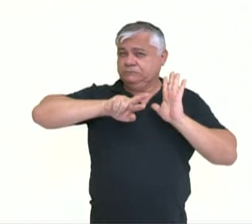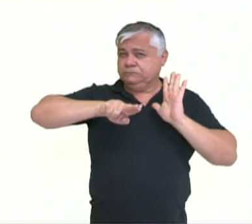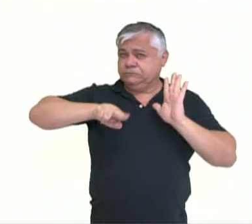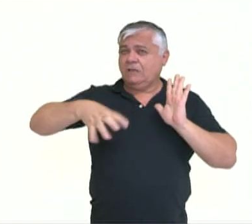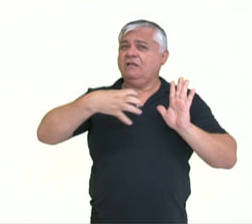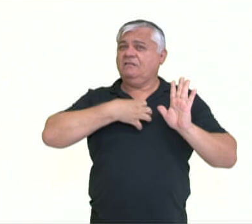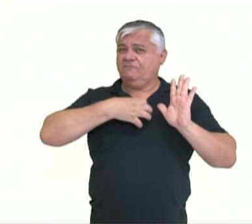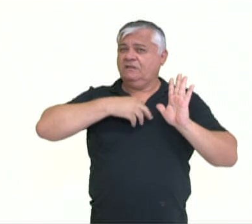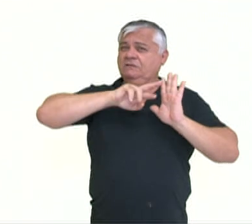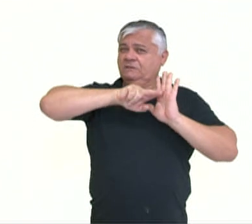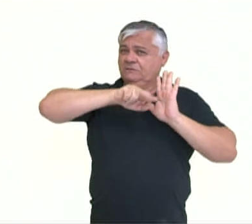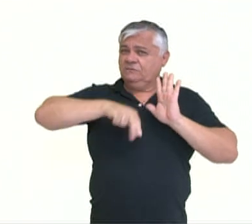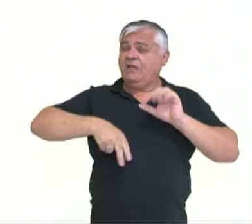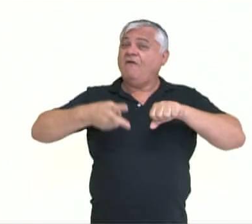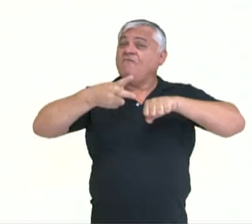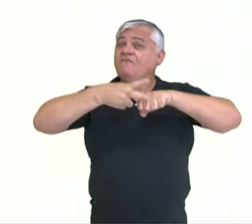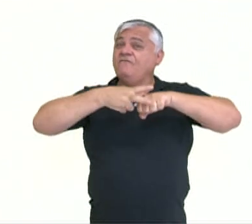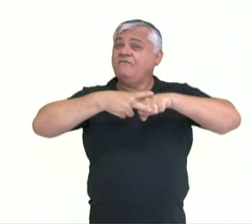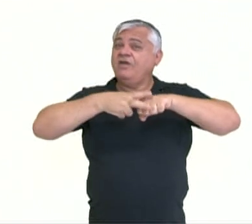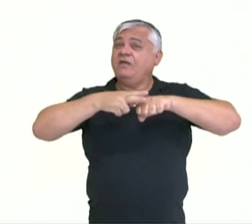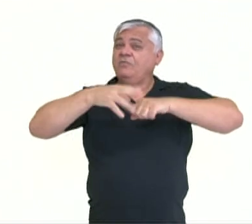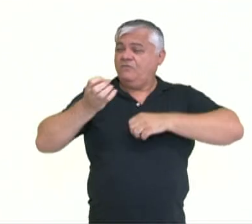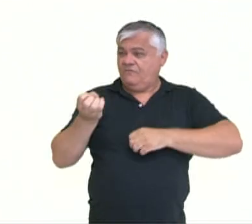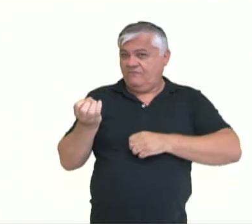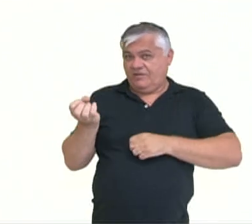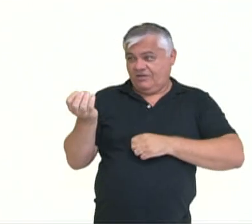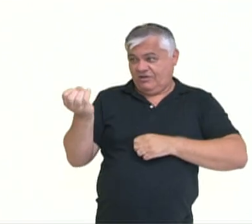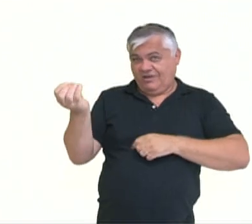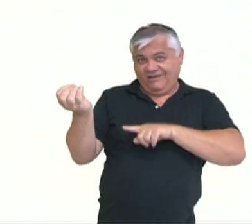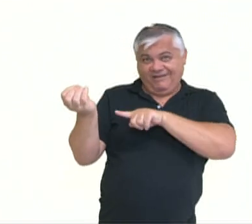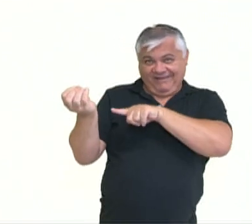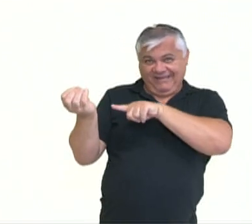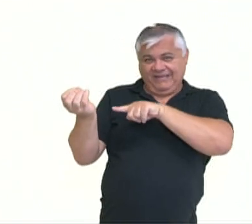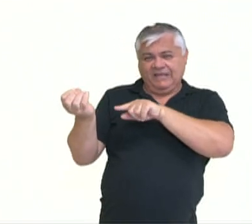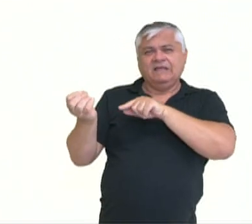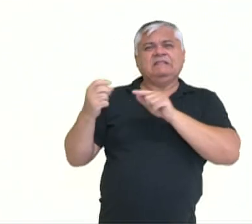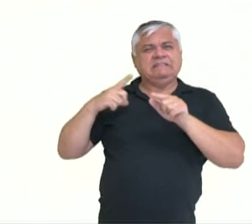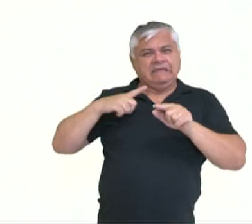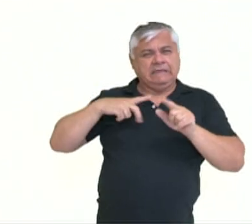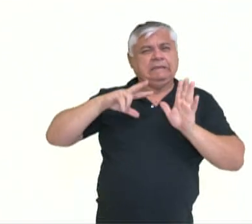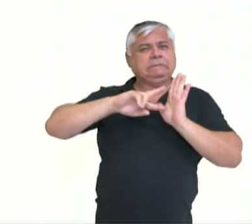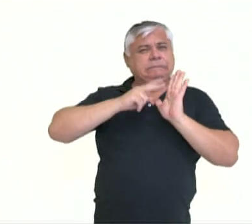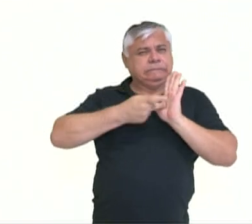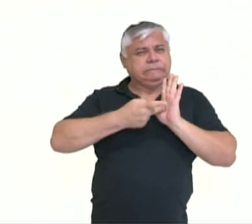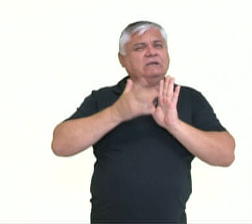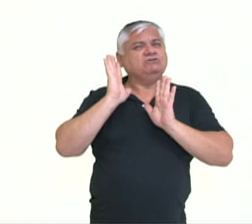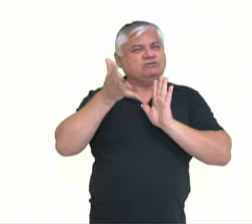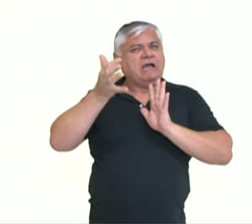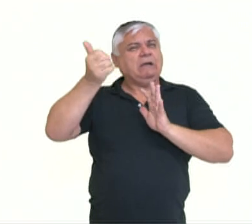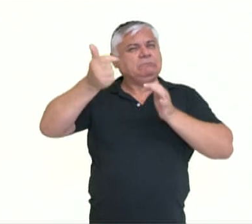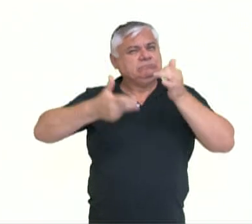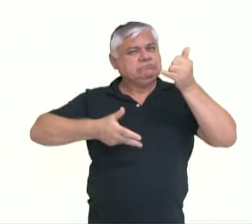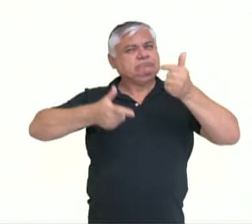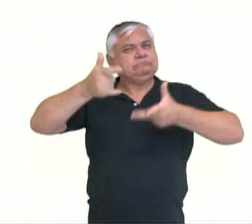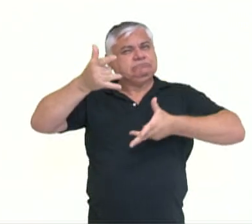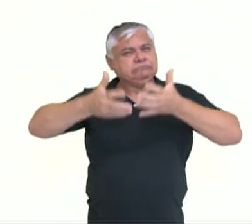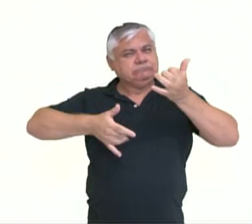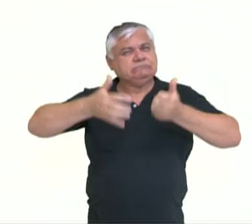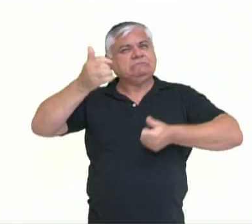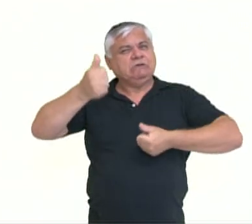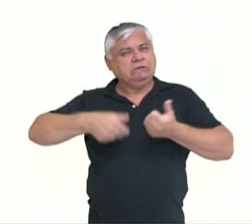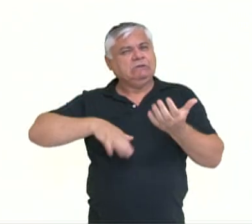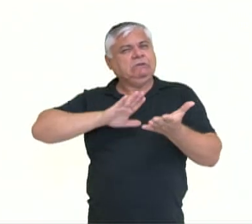verbo viajar. Eu comentei isso com vocês, né? Durante a aula, conforme nós fomos lendo, interpretando,